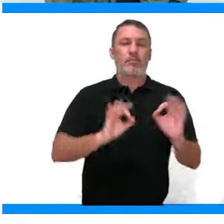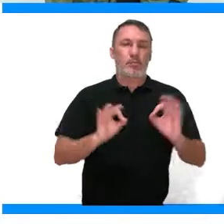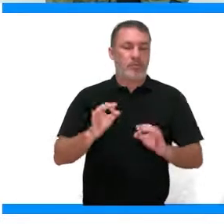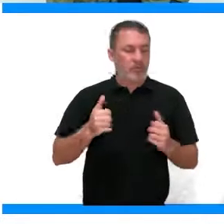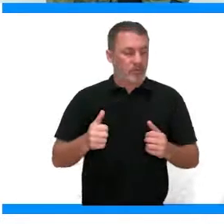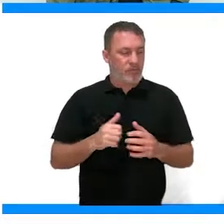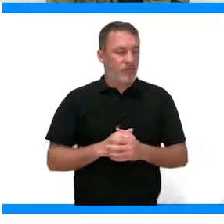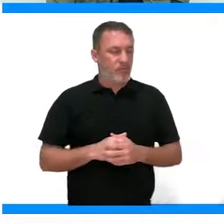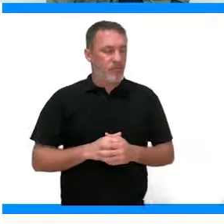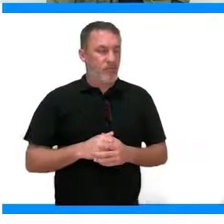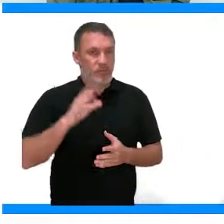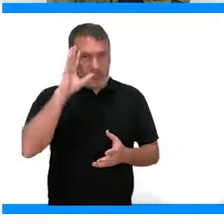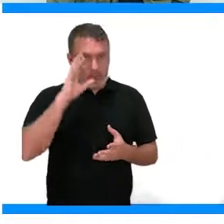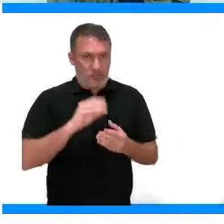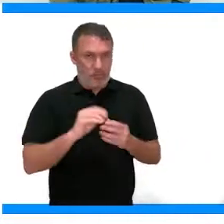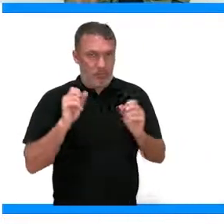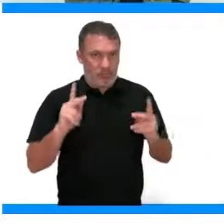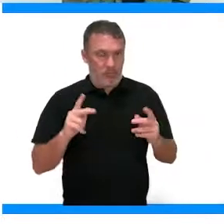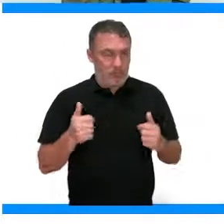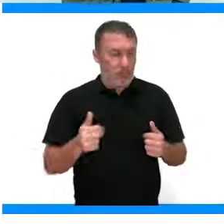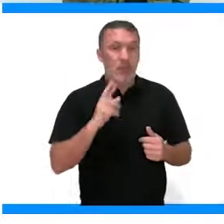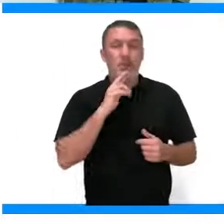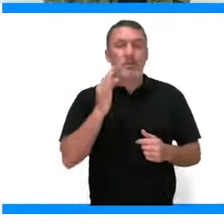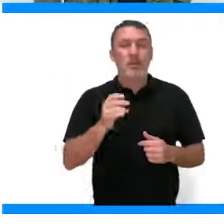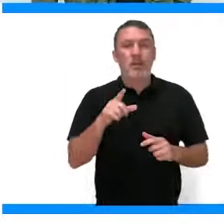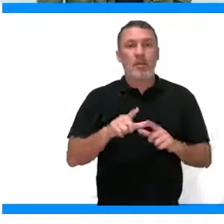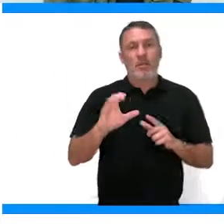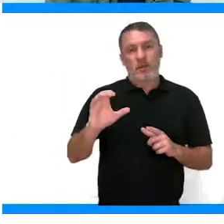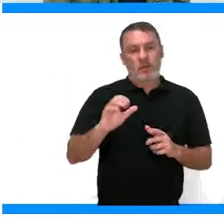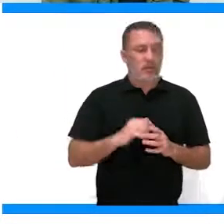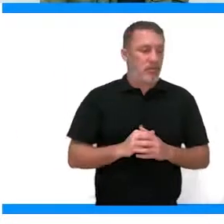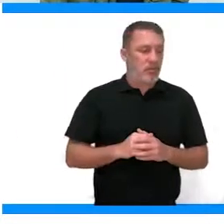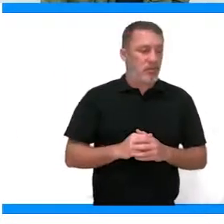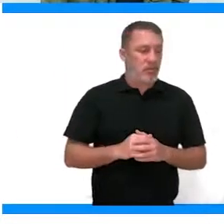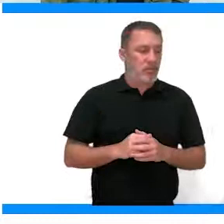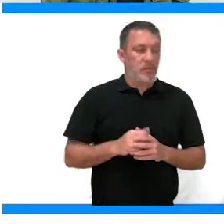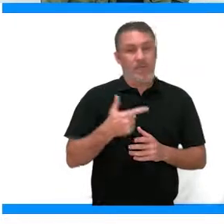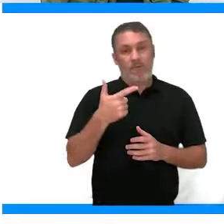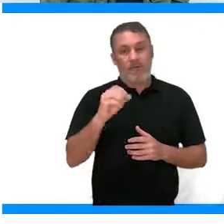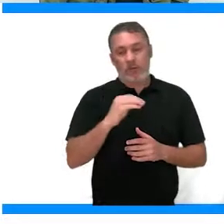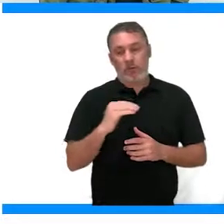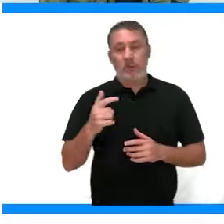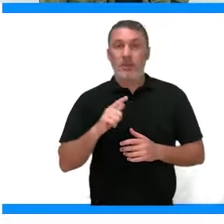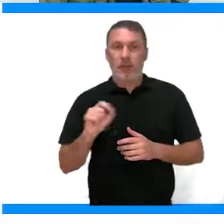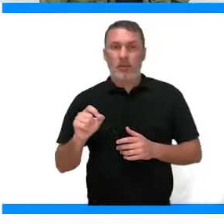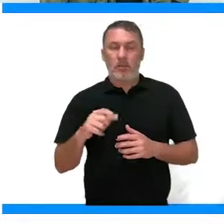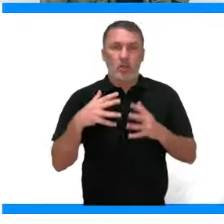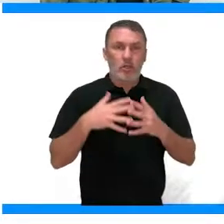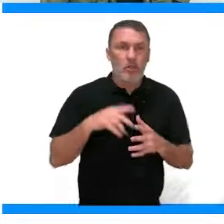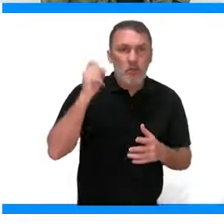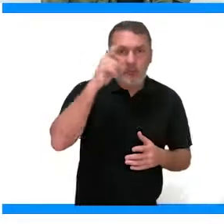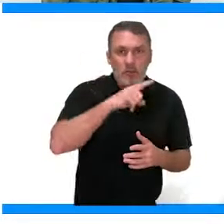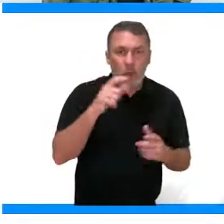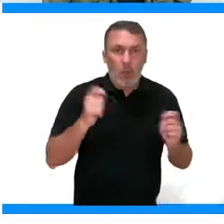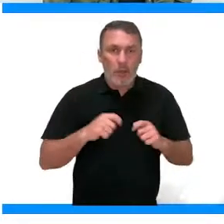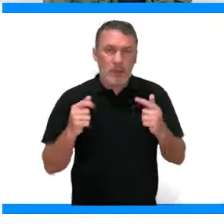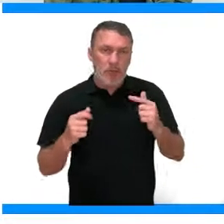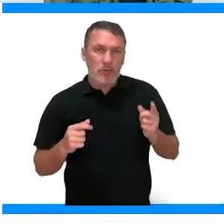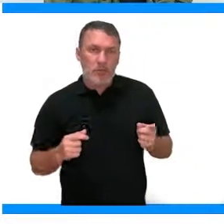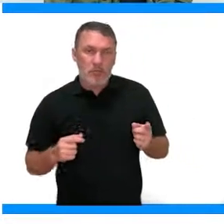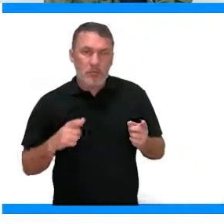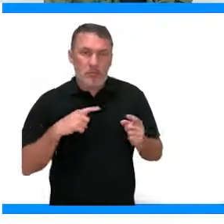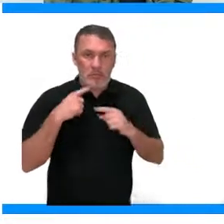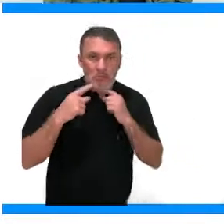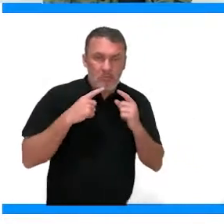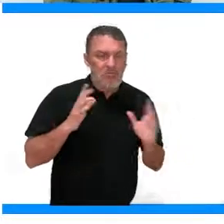probabilidade. Pegou a visão, meu hacker? Resposta certa, letra C. 20 sobre 100. Dificuldade aí? Na competência